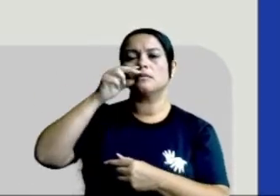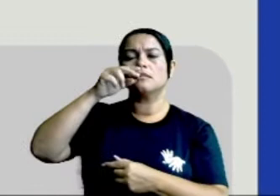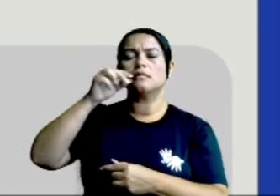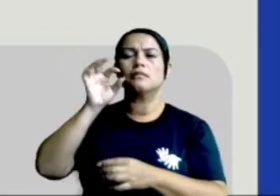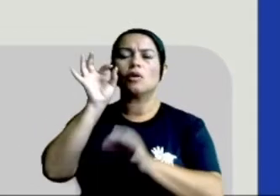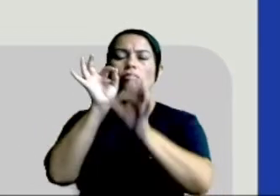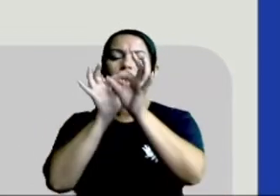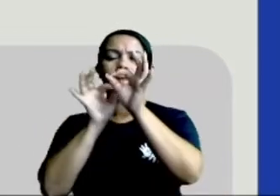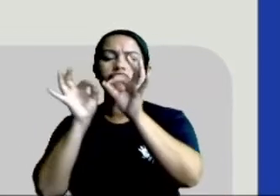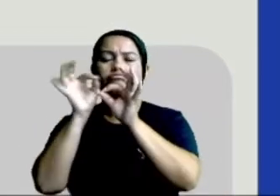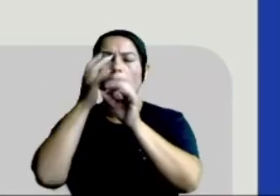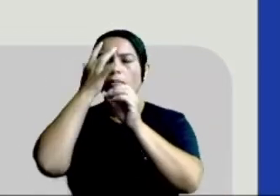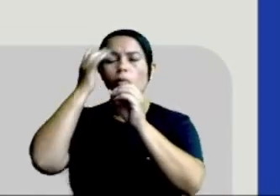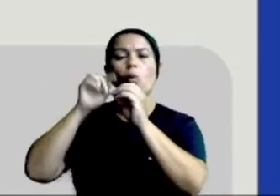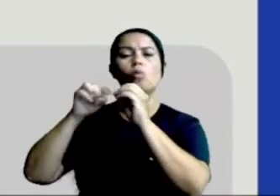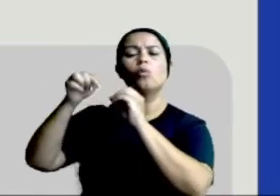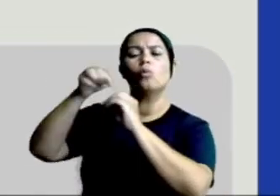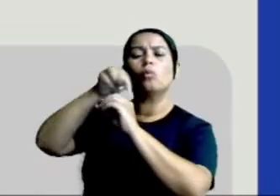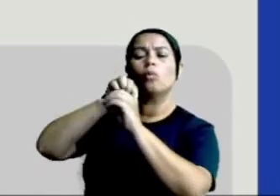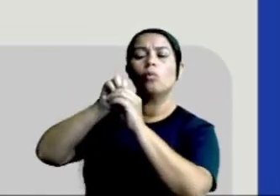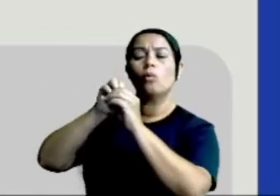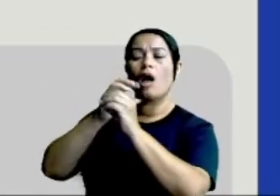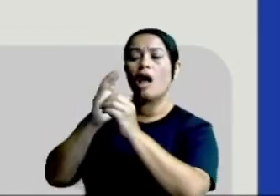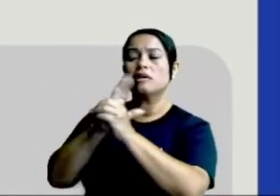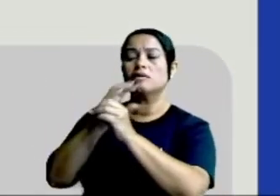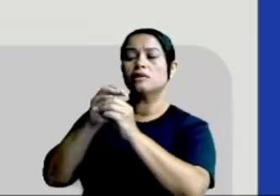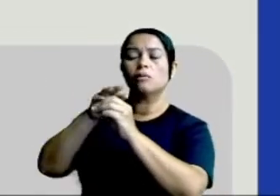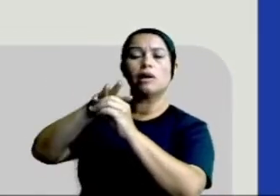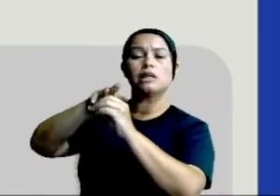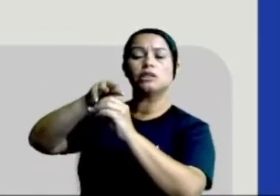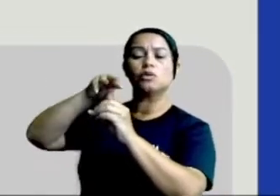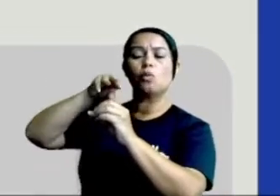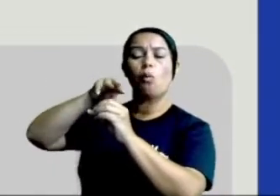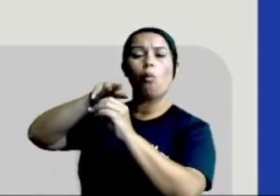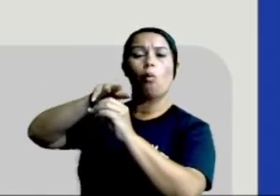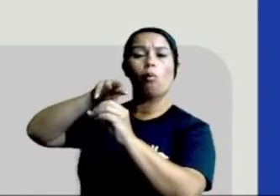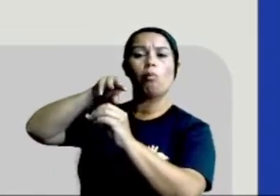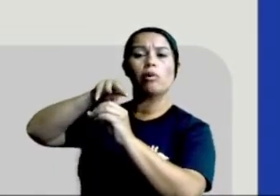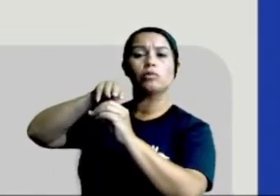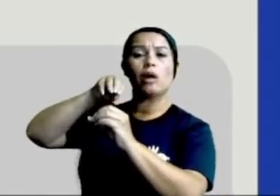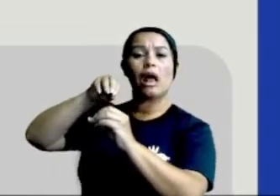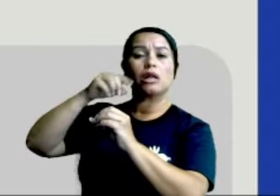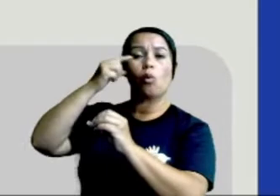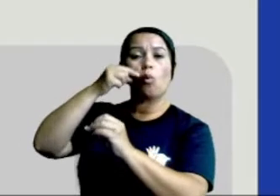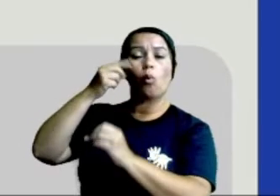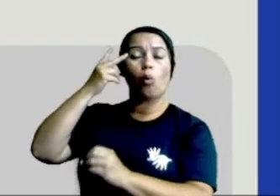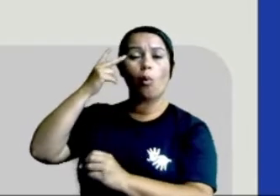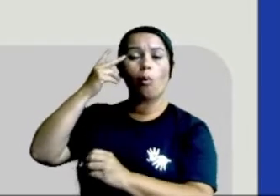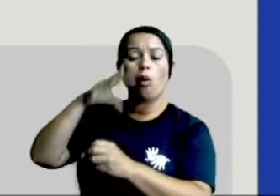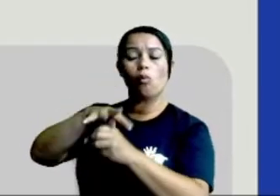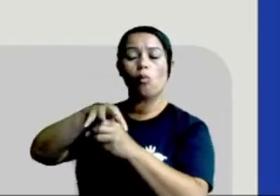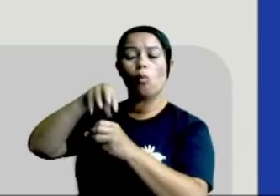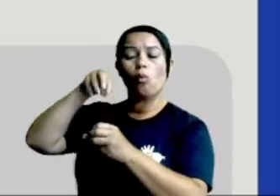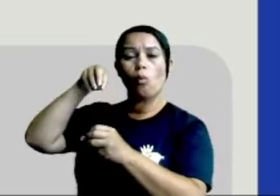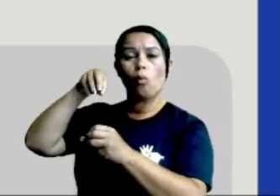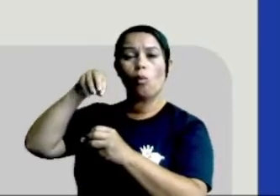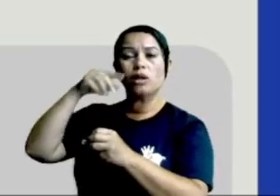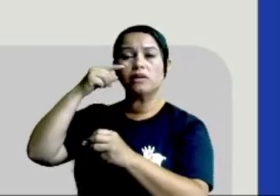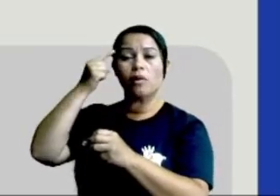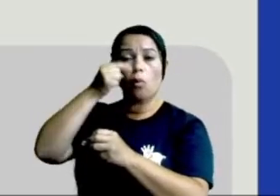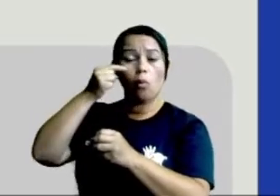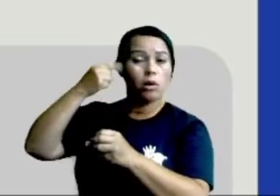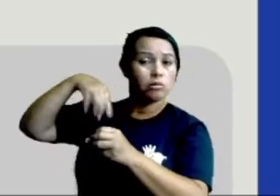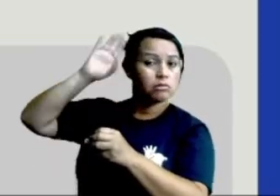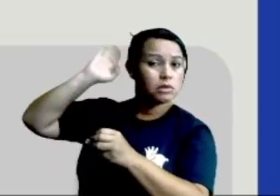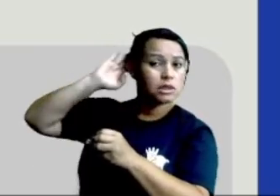uma pessoa míope, ele é um pouco mais alongado do que um olho normal. Então, a imagem se forma